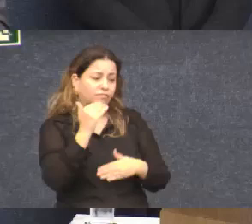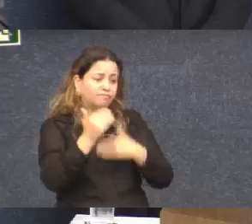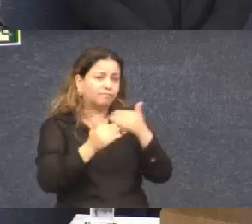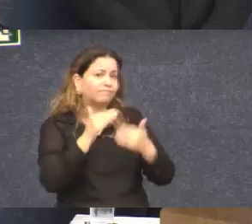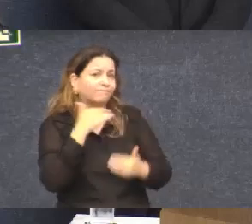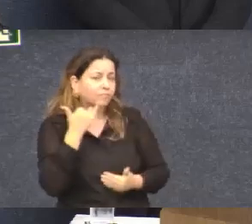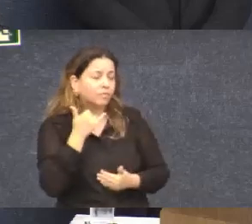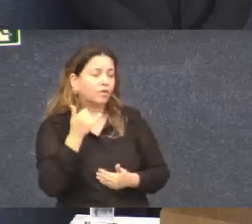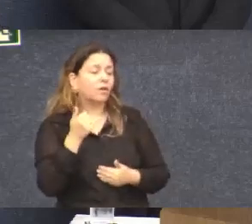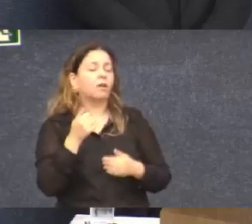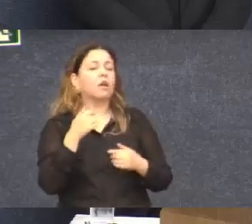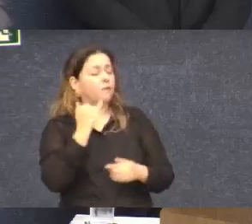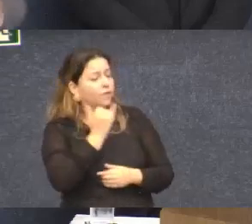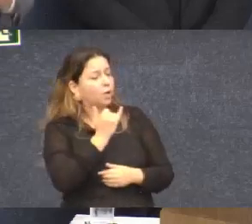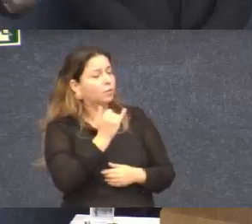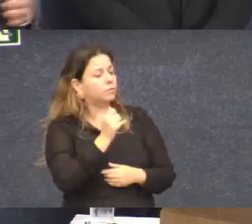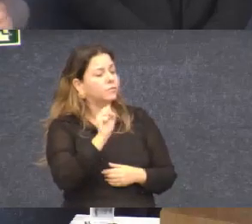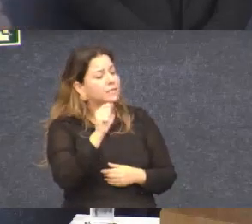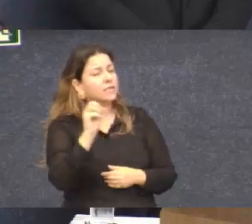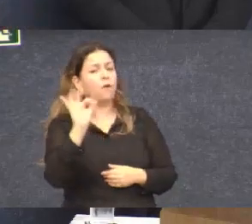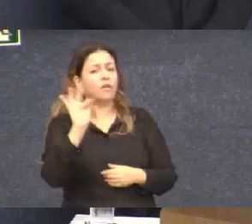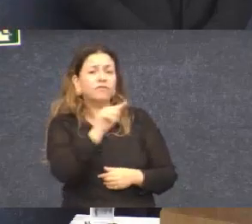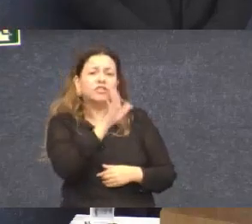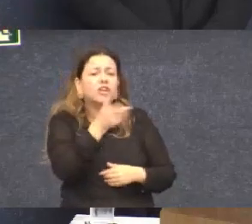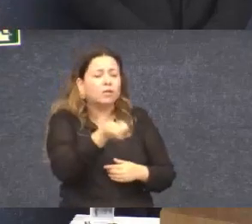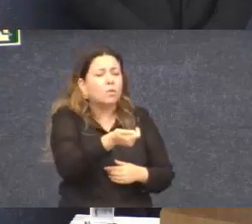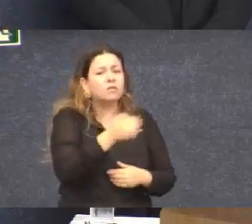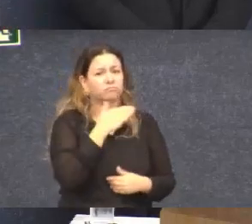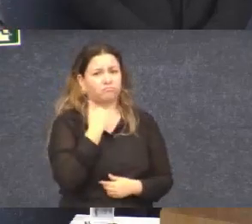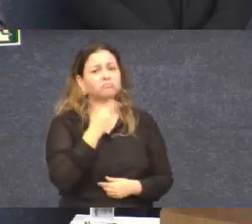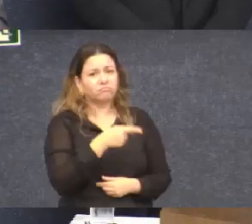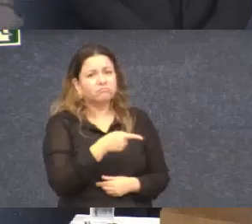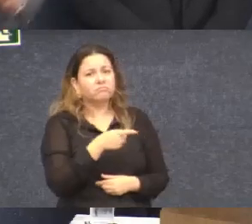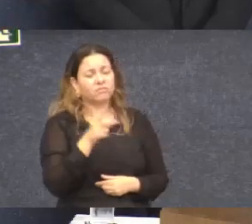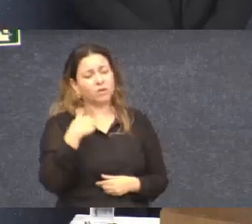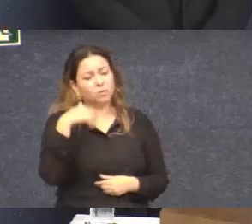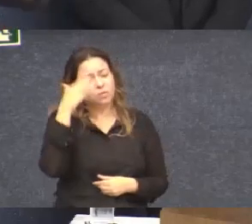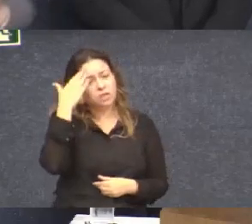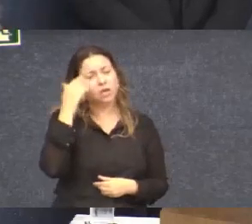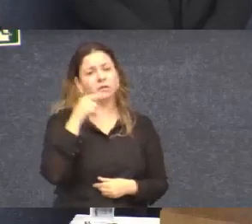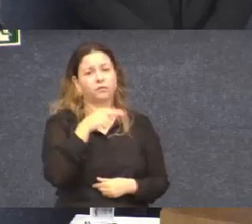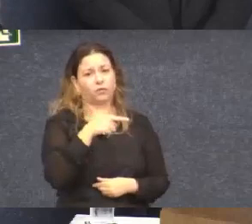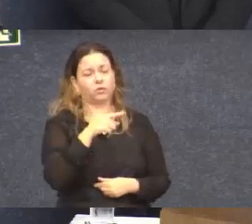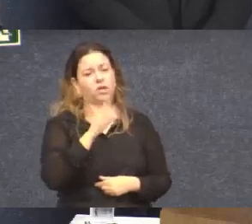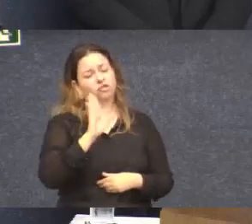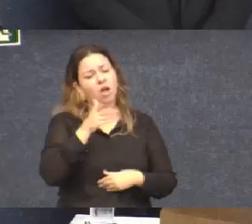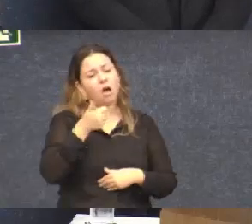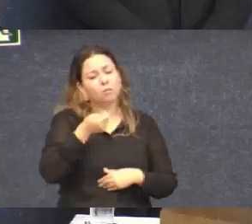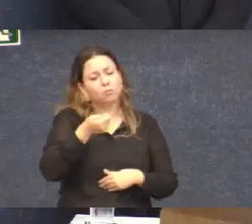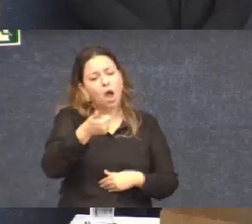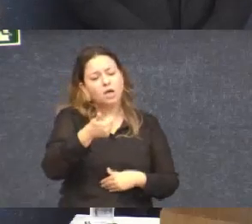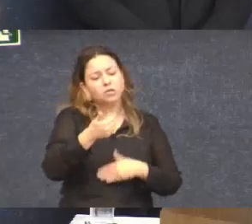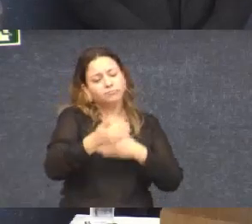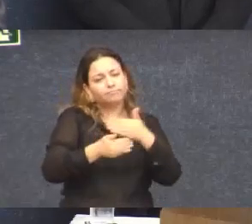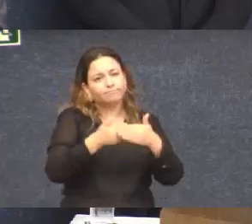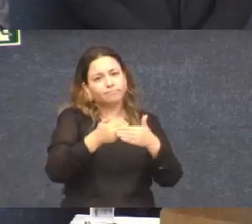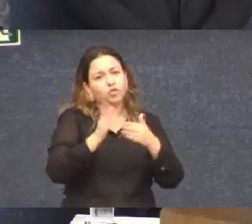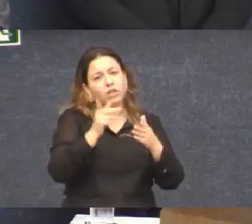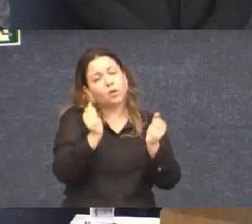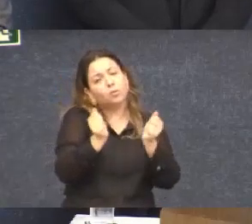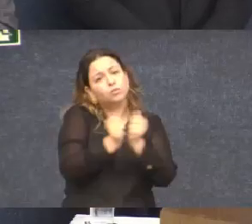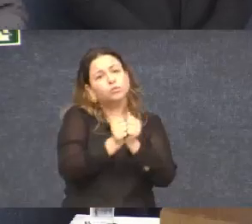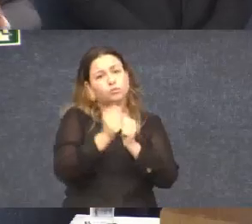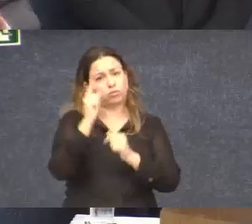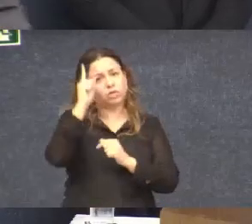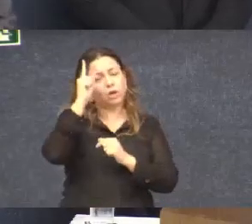falou para São Francisco: São Francisco, você está partindo, né? Sei que você já está já junto de Deus no